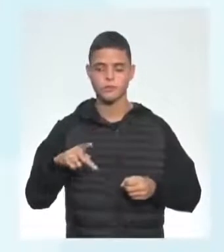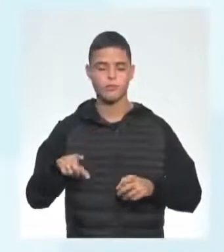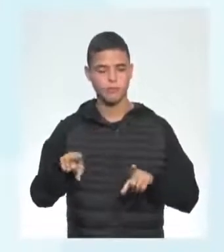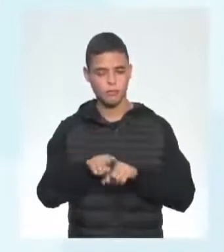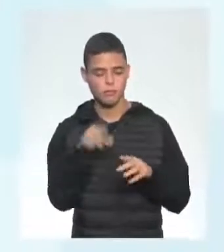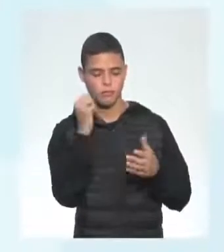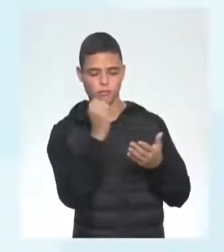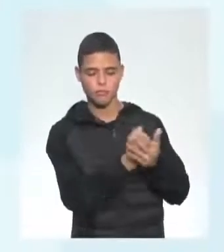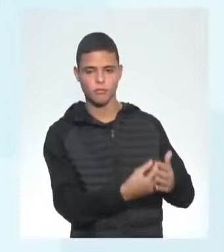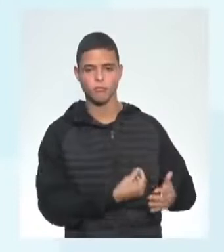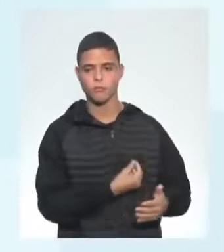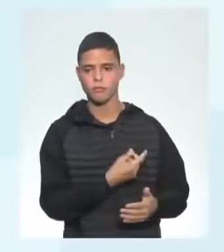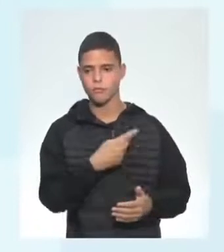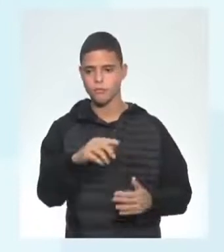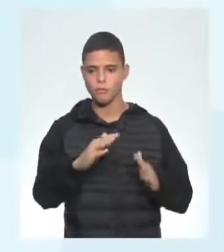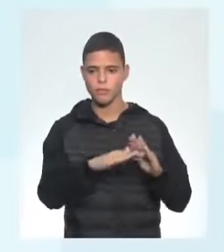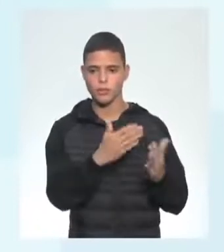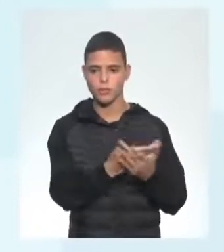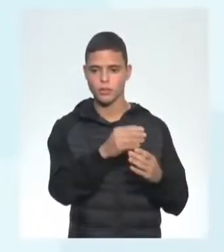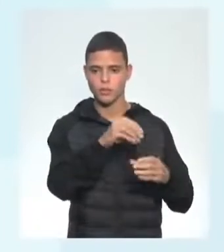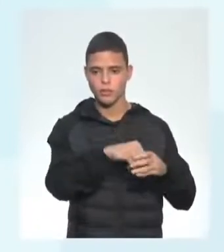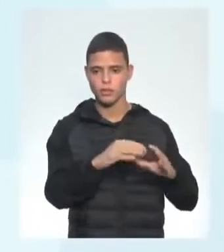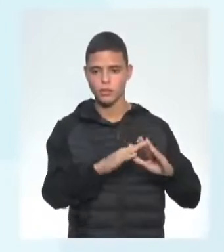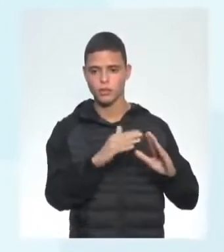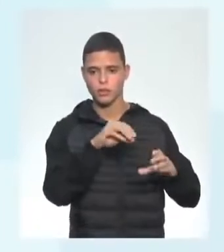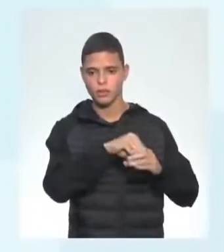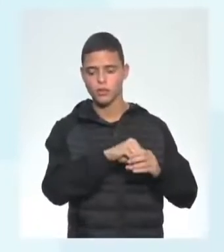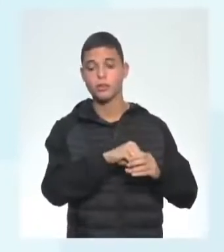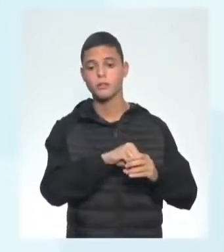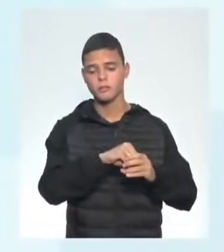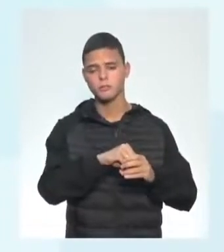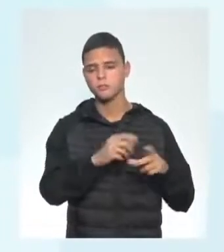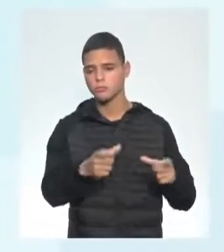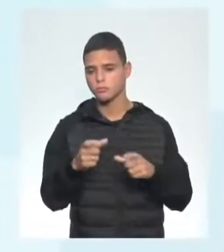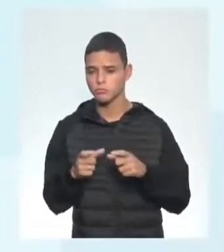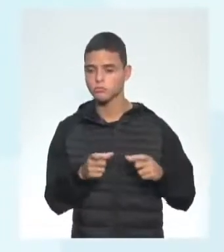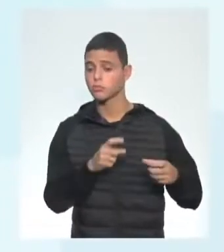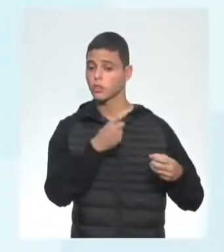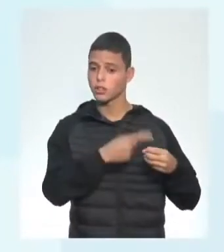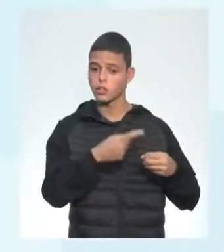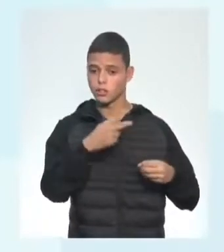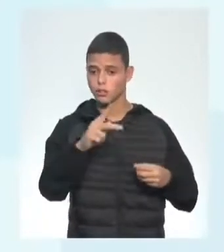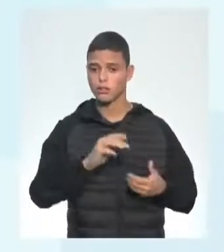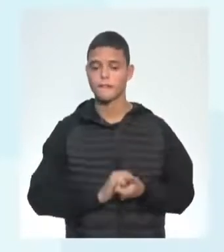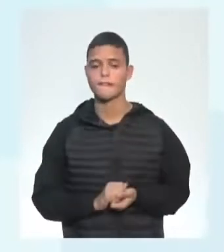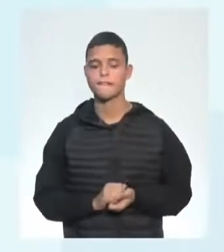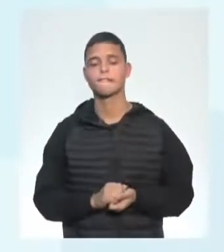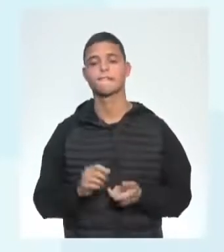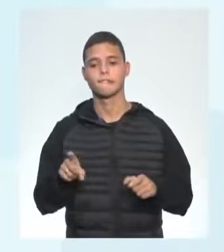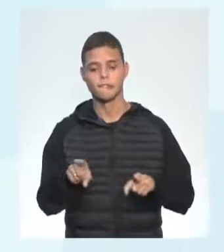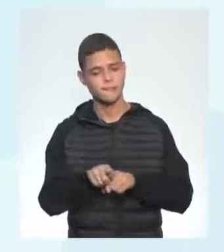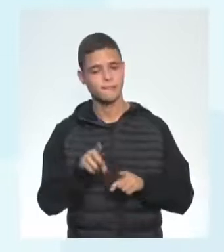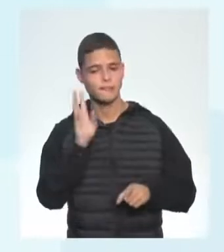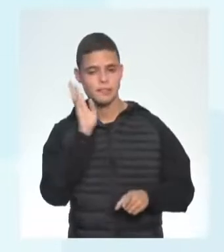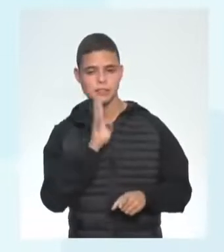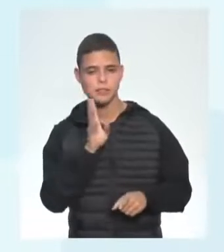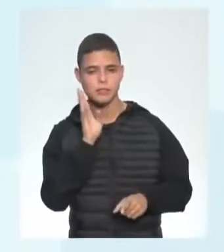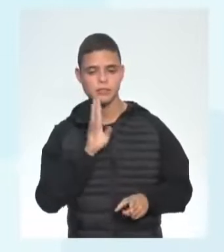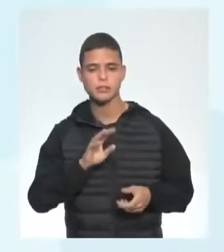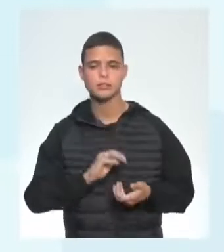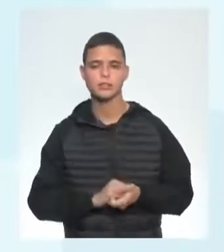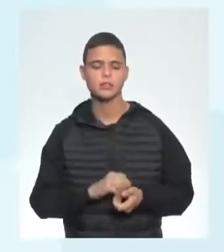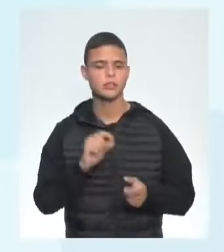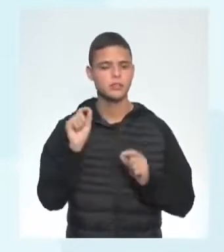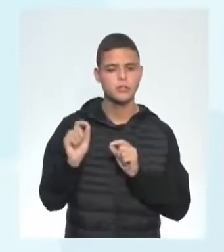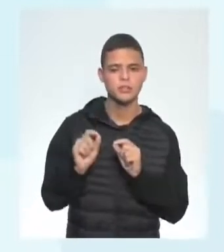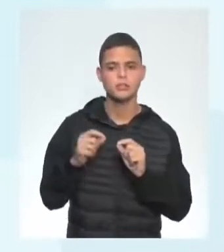a sua vida. Pode ser na sua escola, na sua casa, em algum lugar na sua cidade. Então, vai ser muito bacana. Quem, o